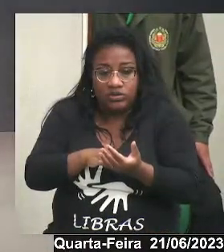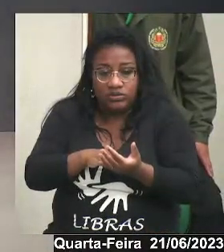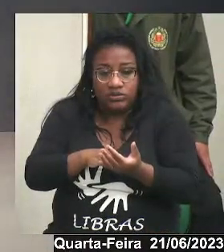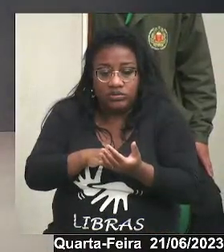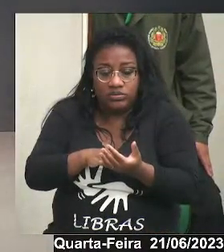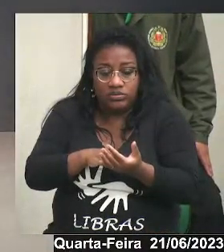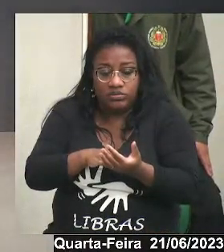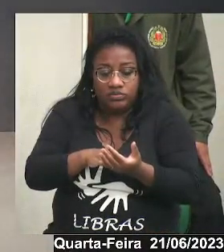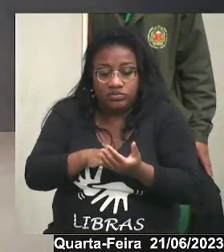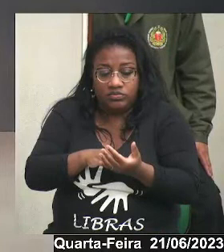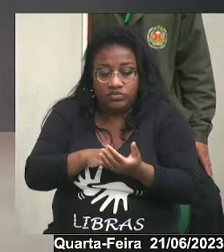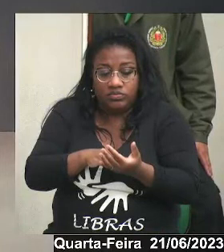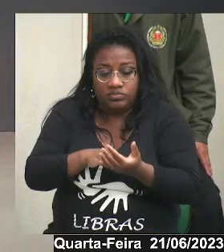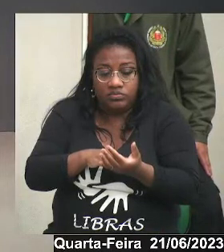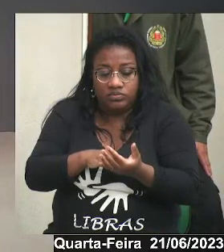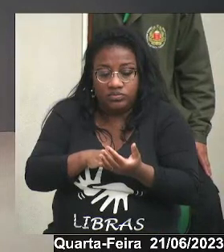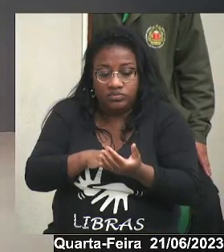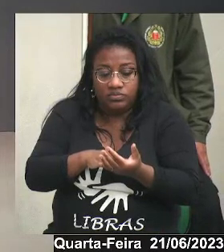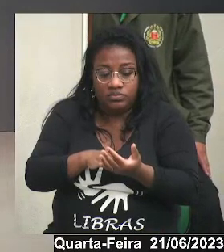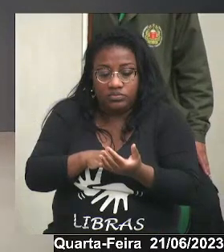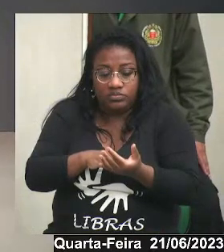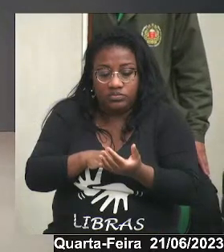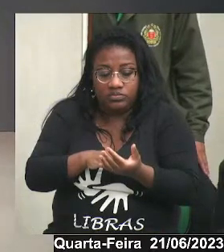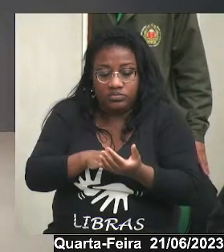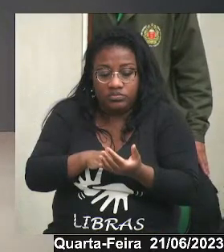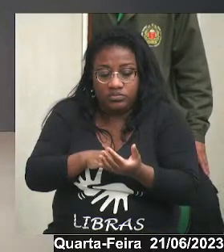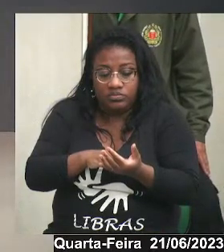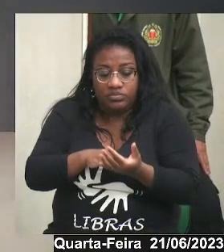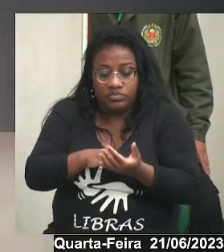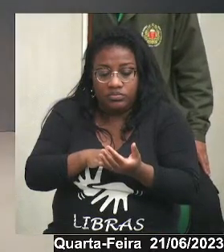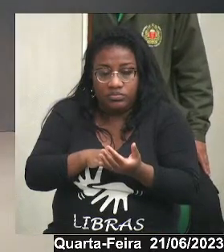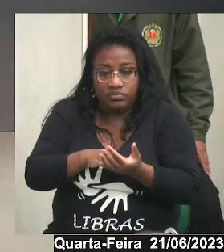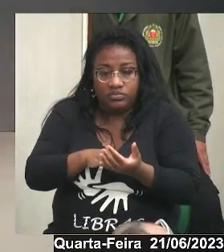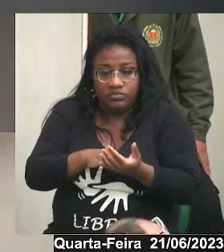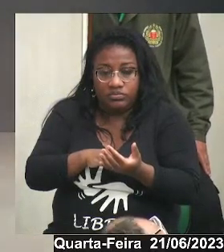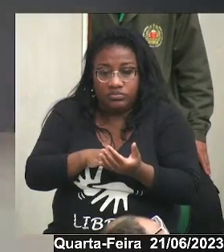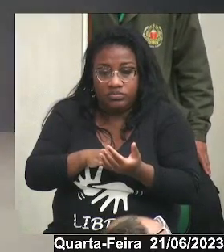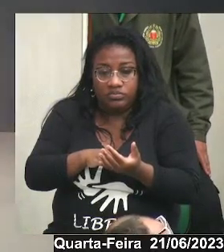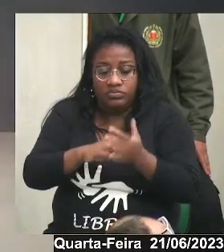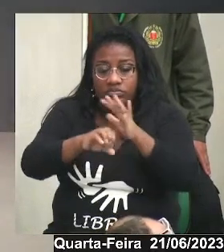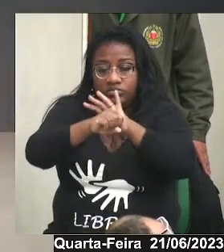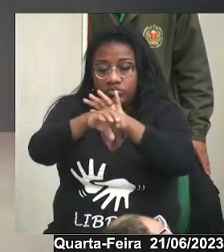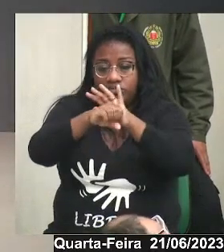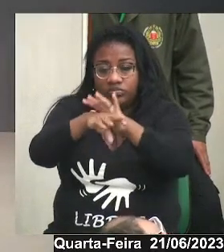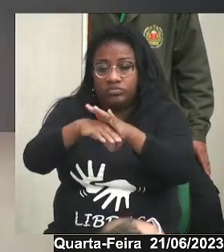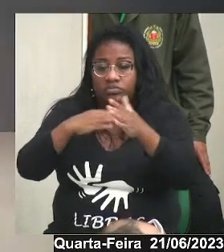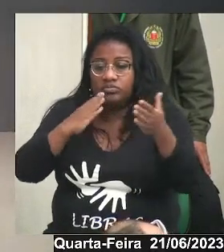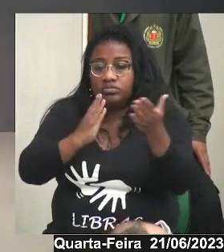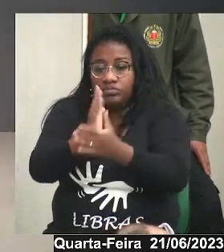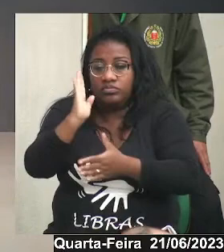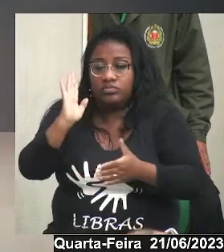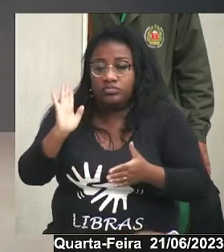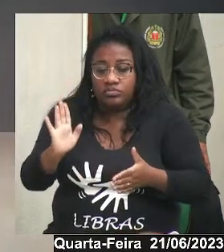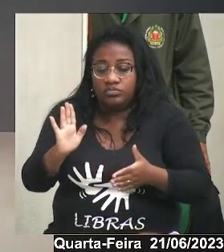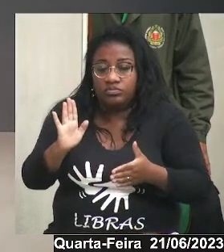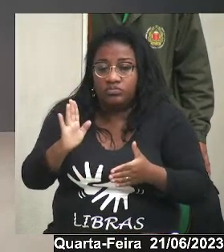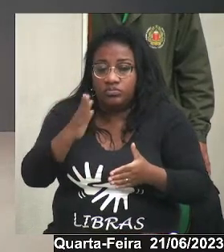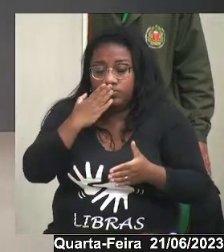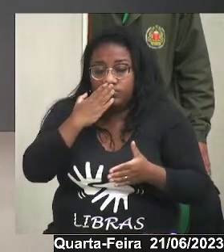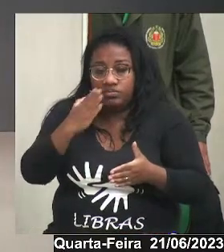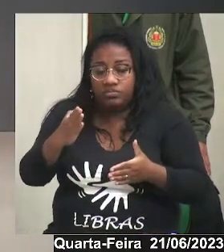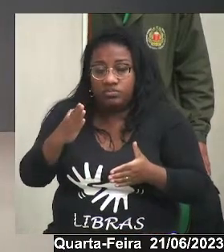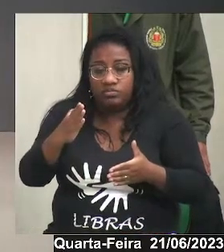Aqui, meu irmão. Por favor, né? Procuradora da Câmara aqui. As indicações estão